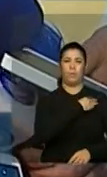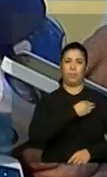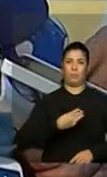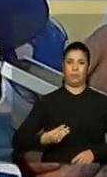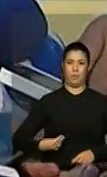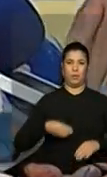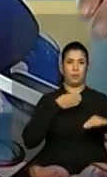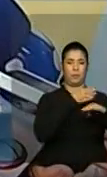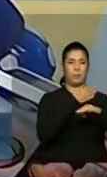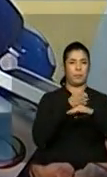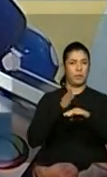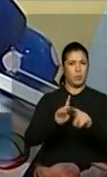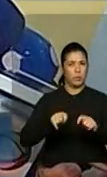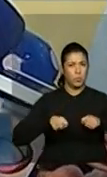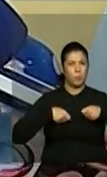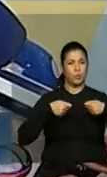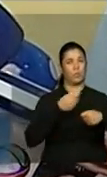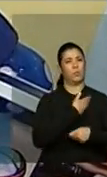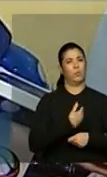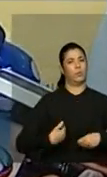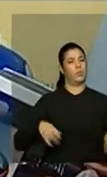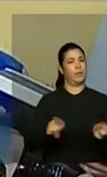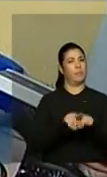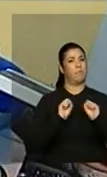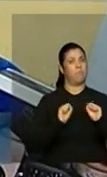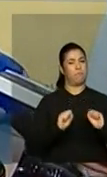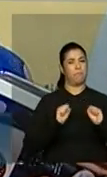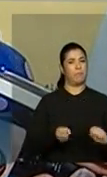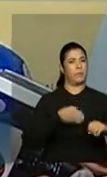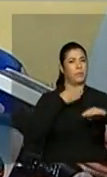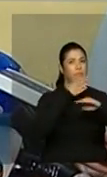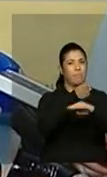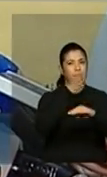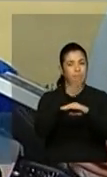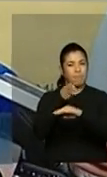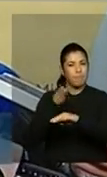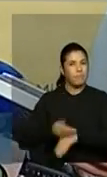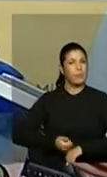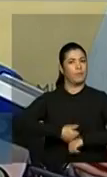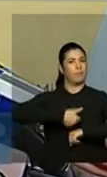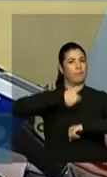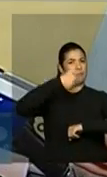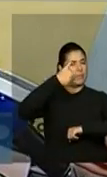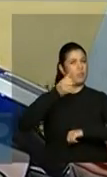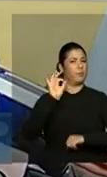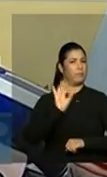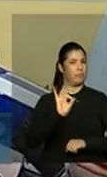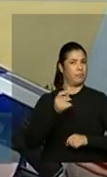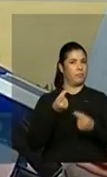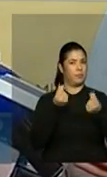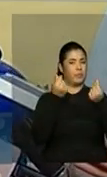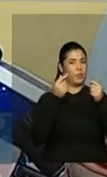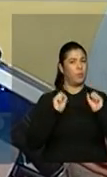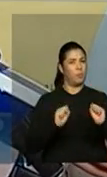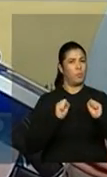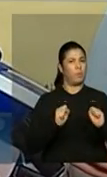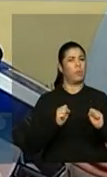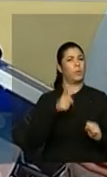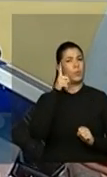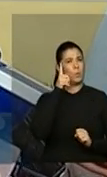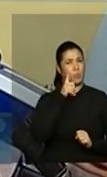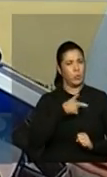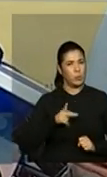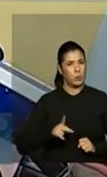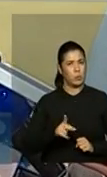grande esforço do governo para que a gente cada vez gaste mais, melhor. Né? Ou seja, que a gente possa continuar investindo na